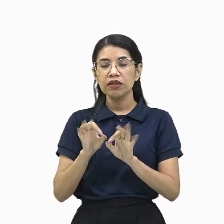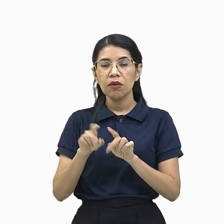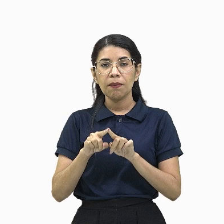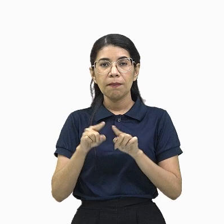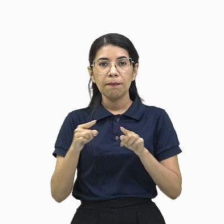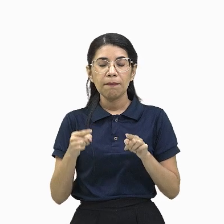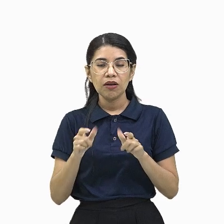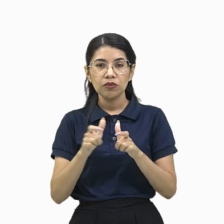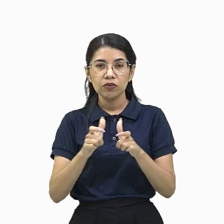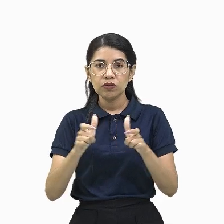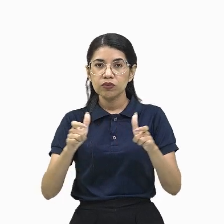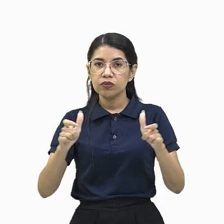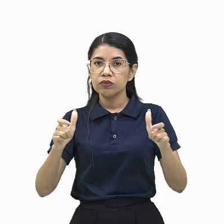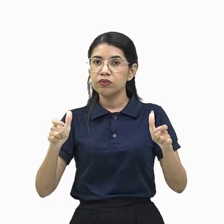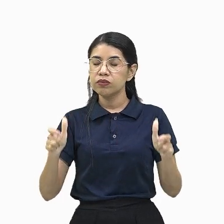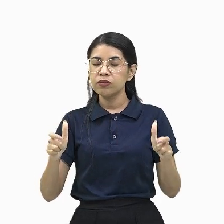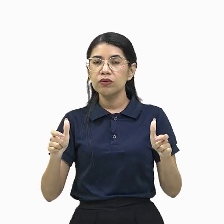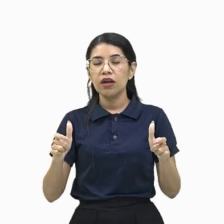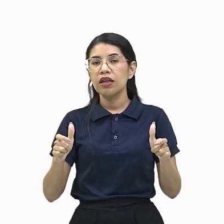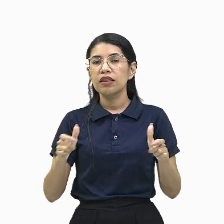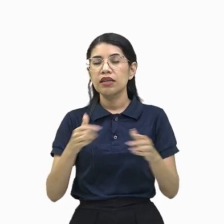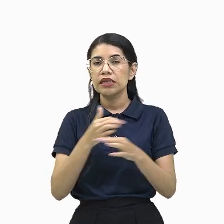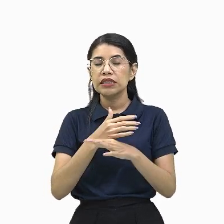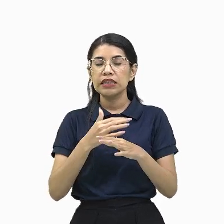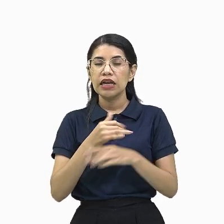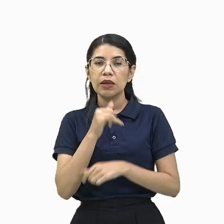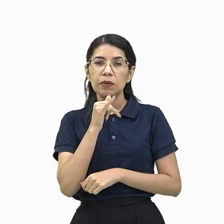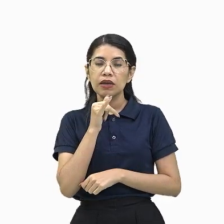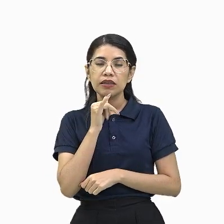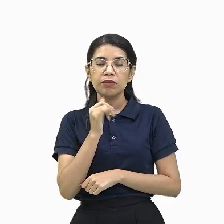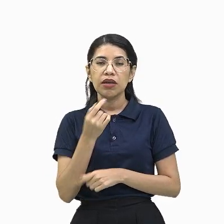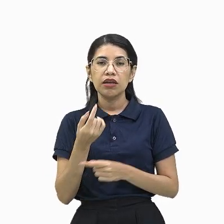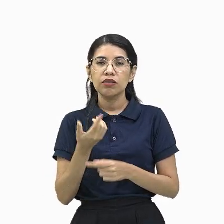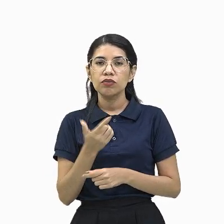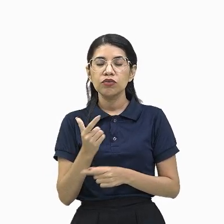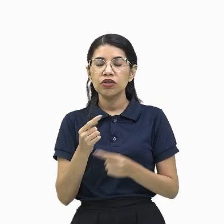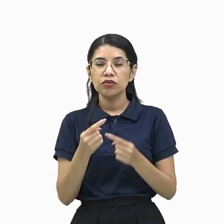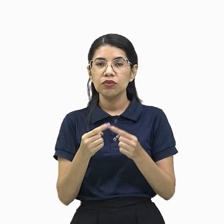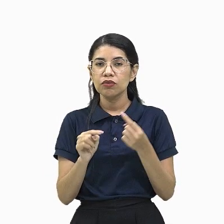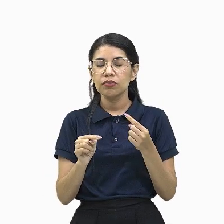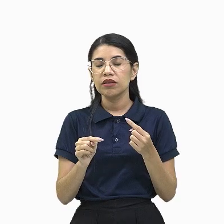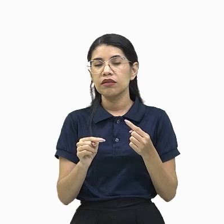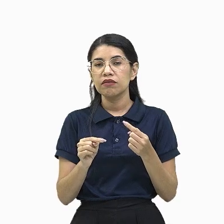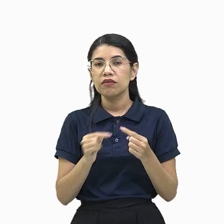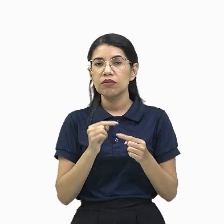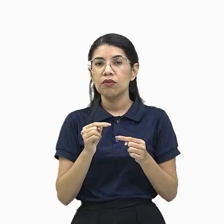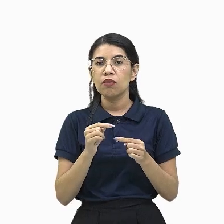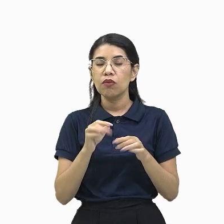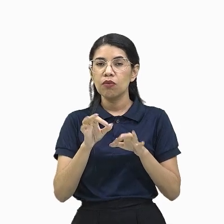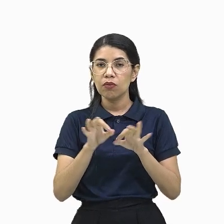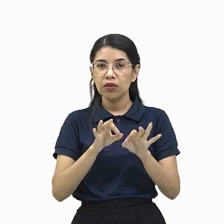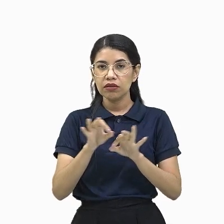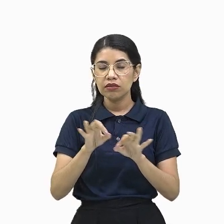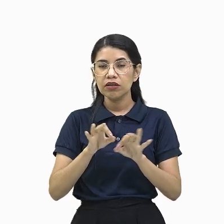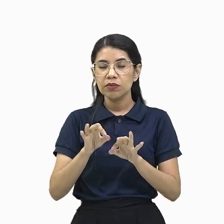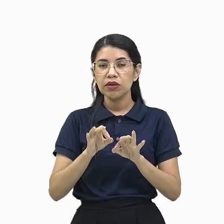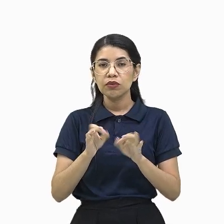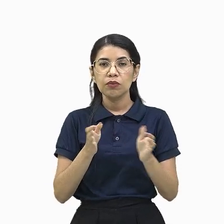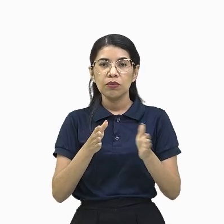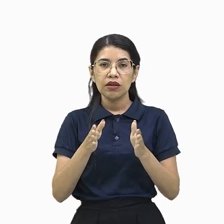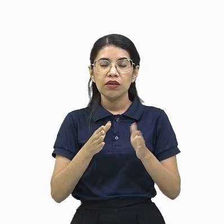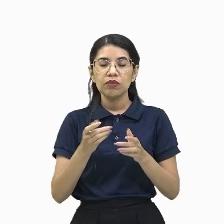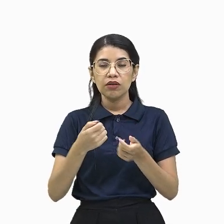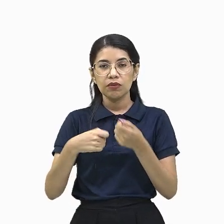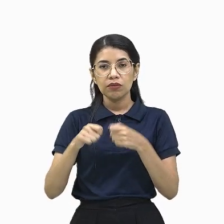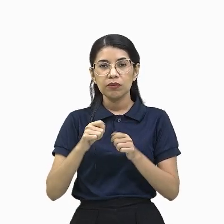esse crescimento urbano ele não digamos que entrou nesse planejamento com esse novo ciclo dessa